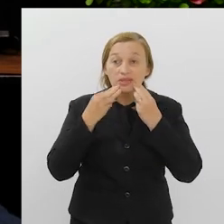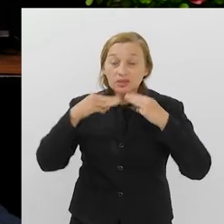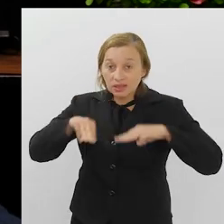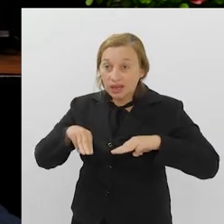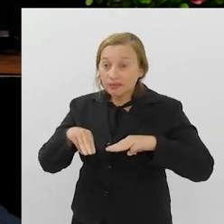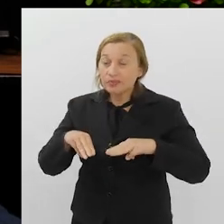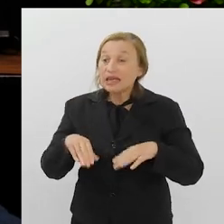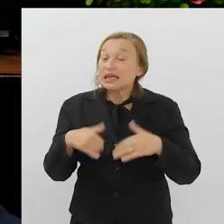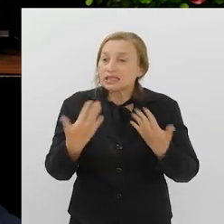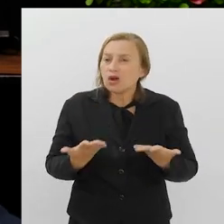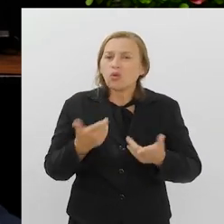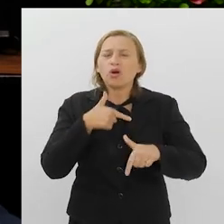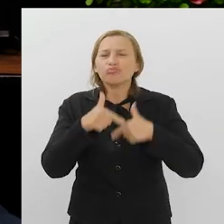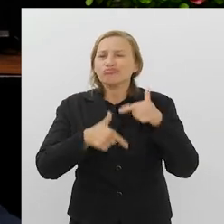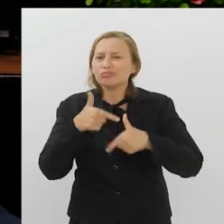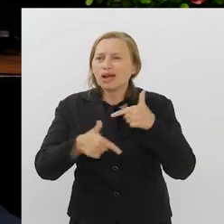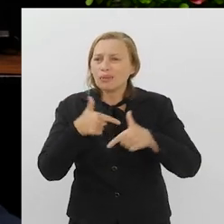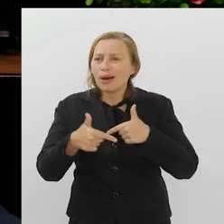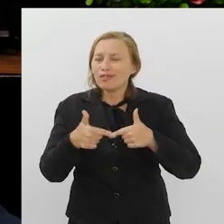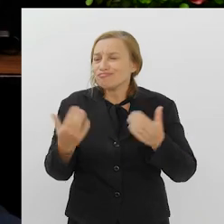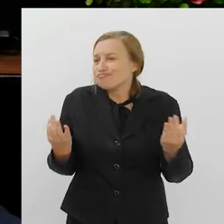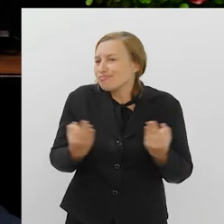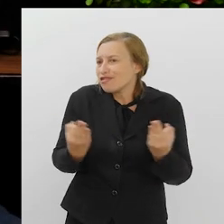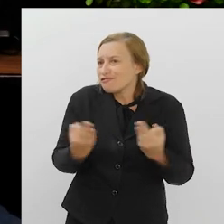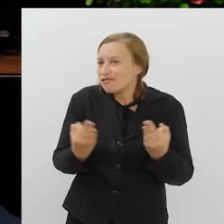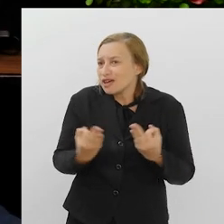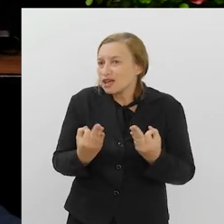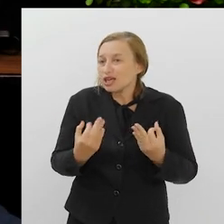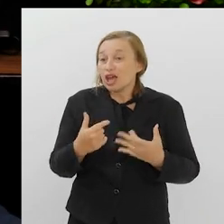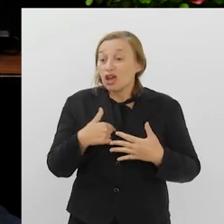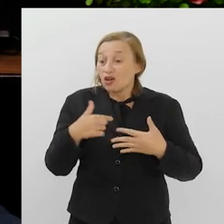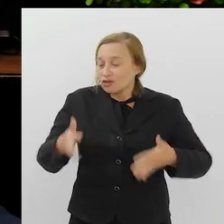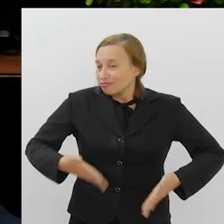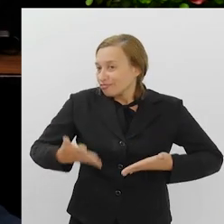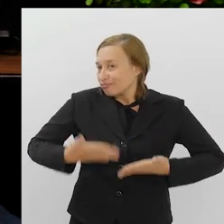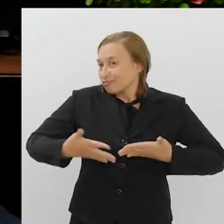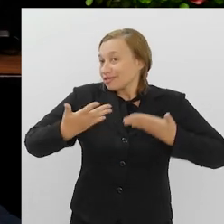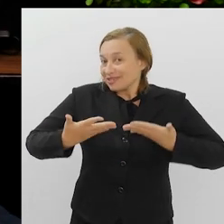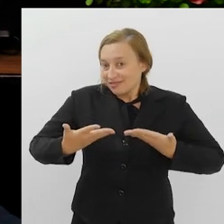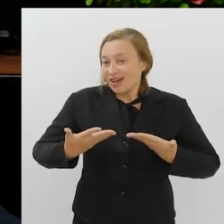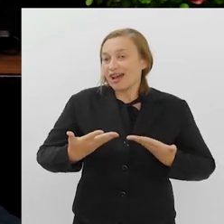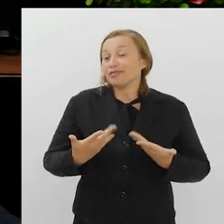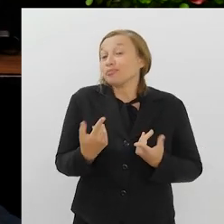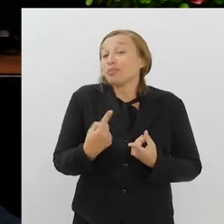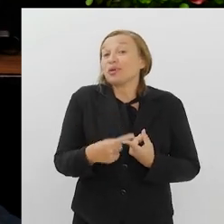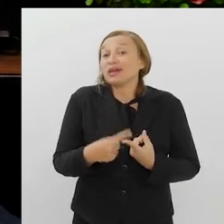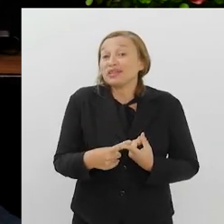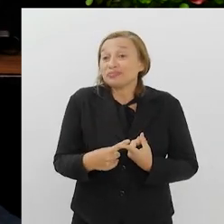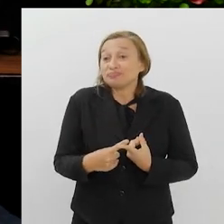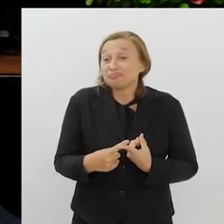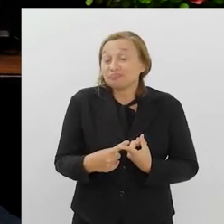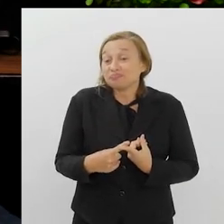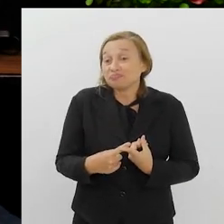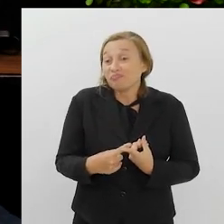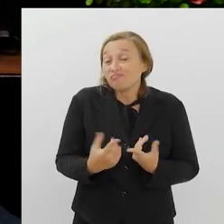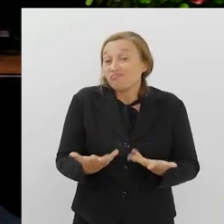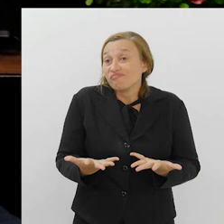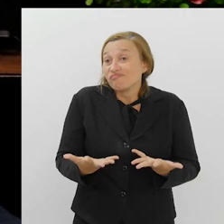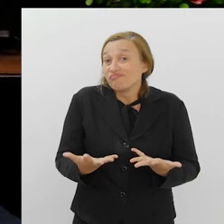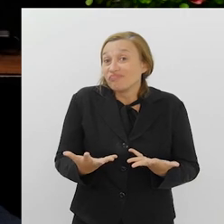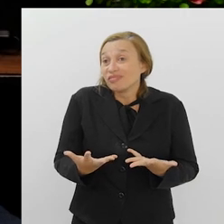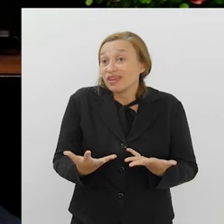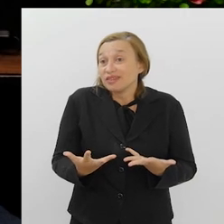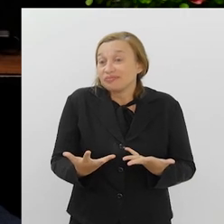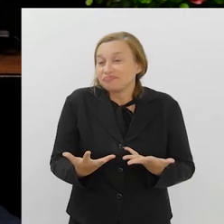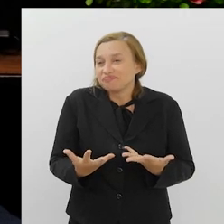missionário então é um trabalho assim que é é fantástico eu eu fico motivado a falar dele porque eh eh